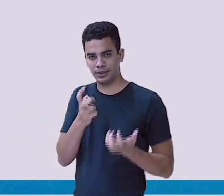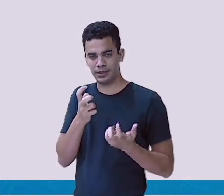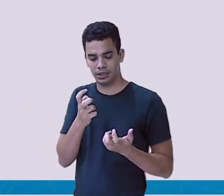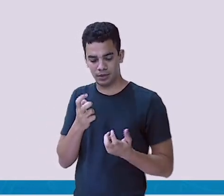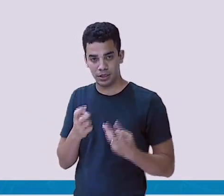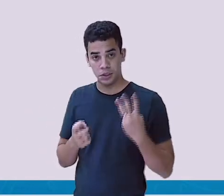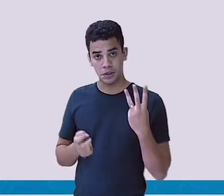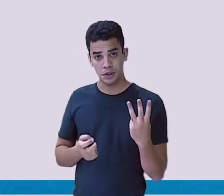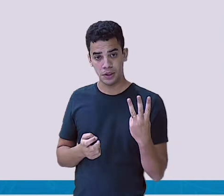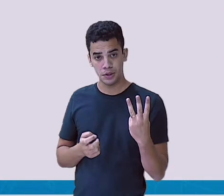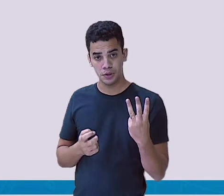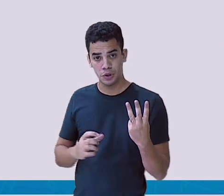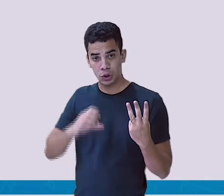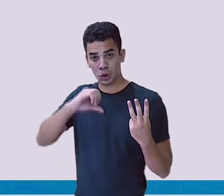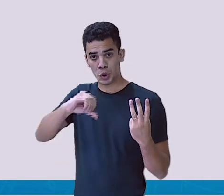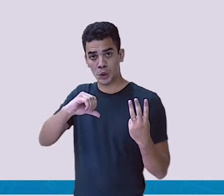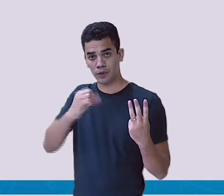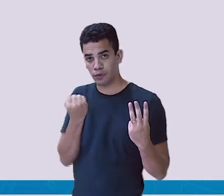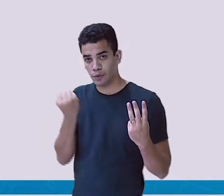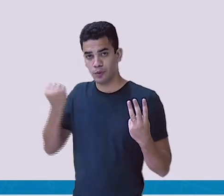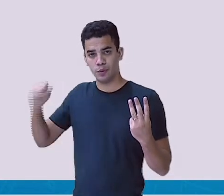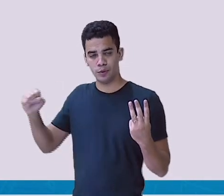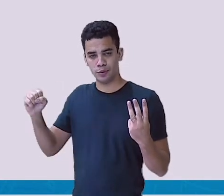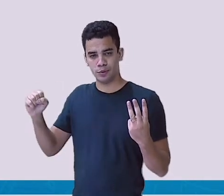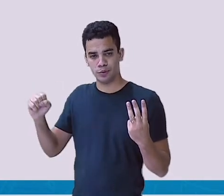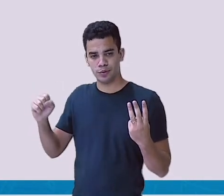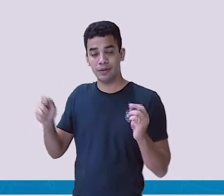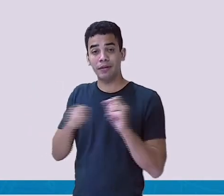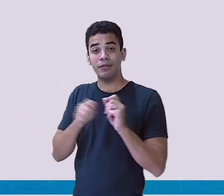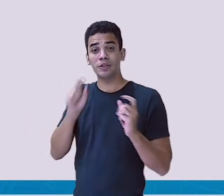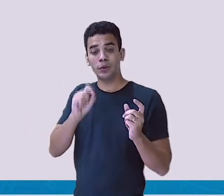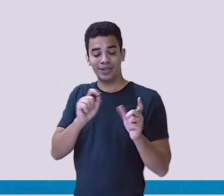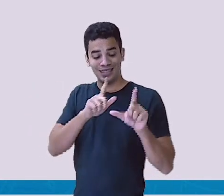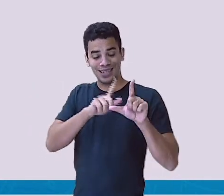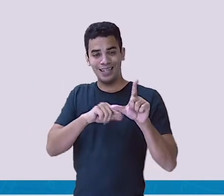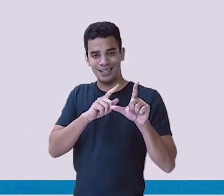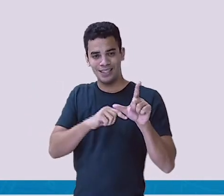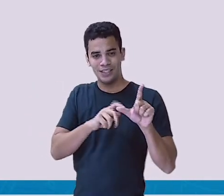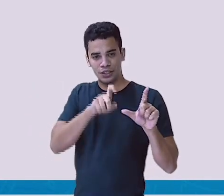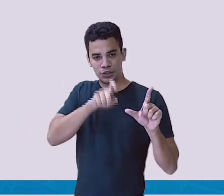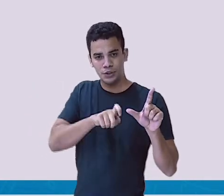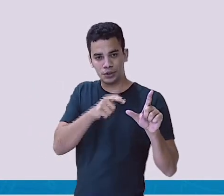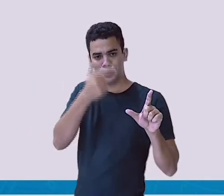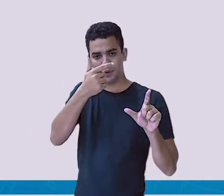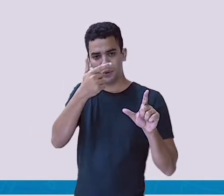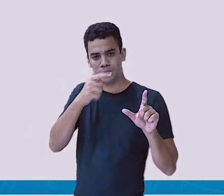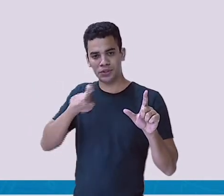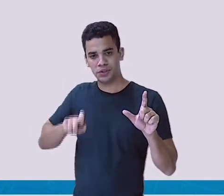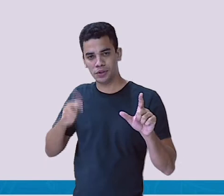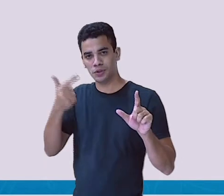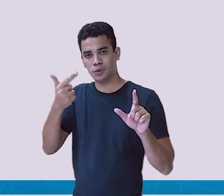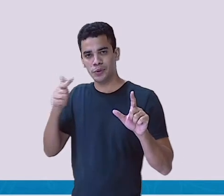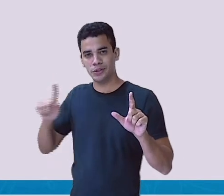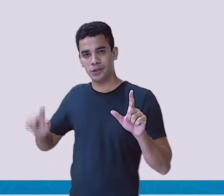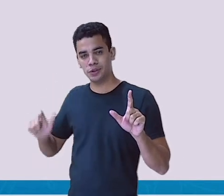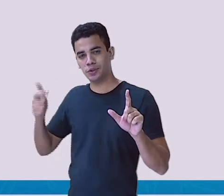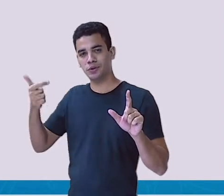quadrado. Vamos separar aqui a parte numérica. 3 menos 9 mais 8.